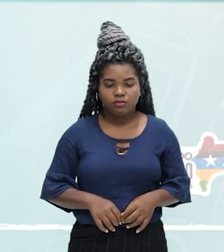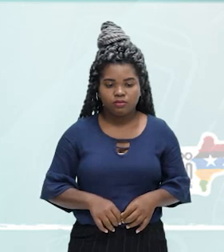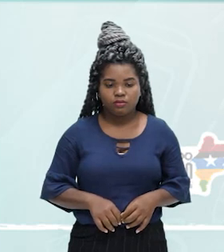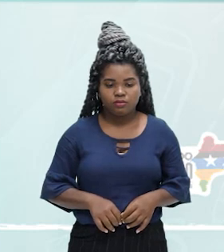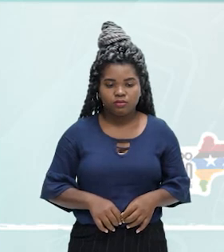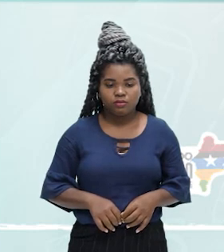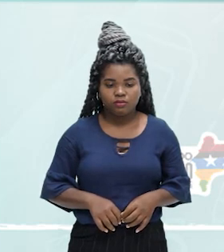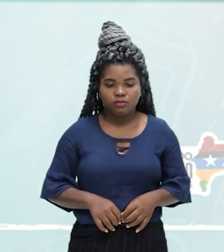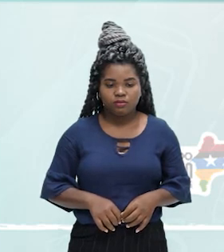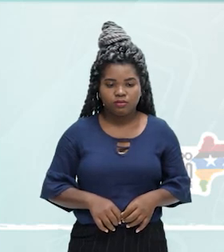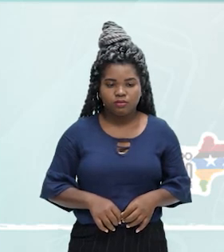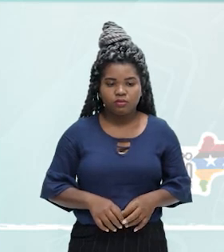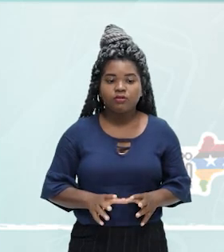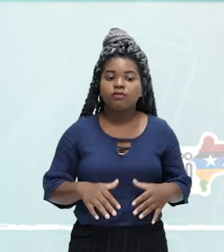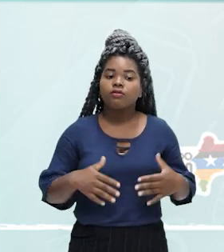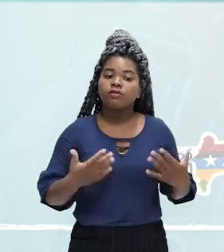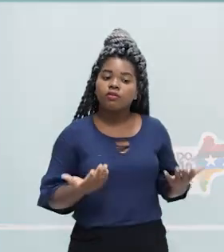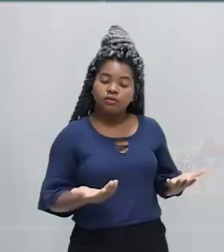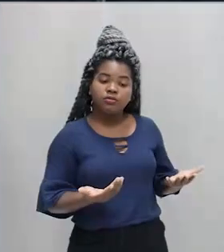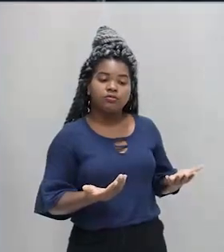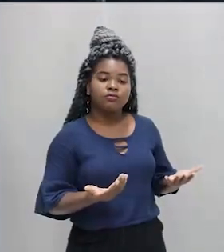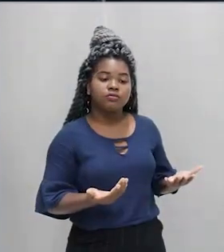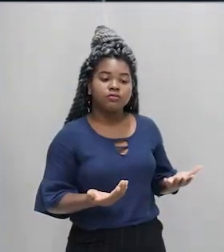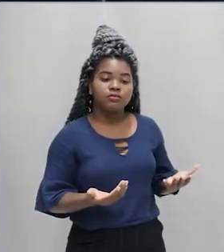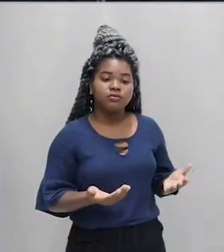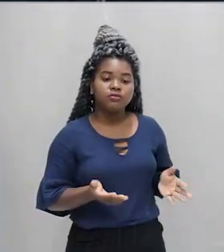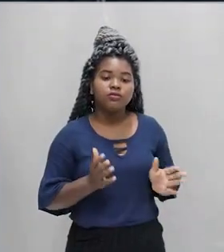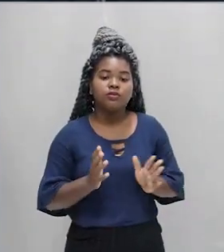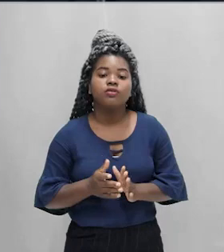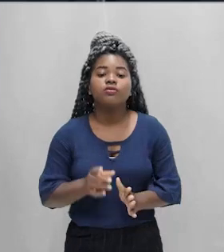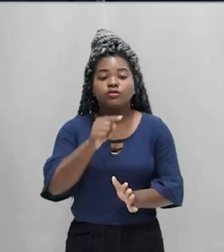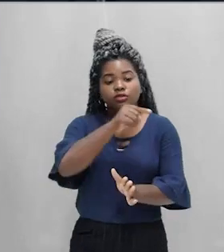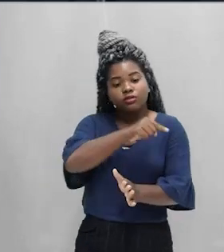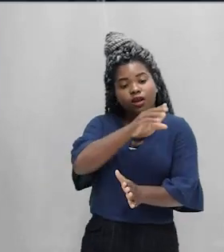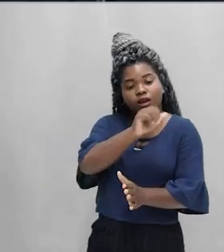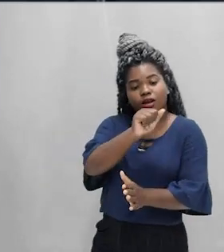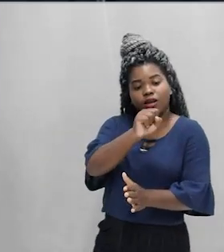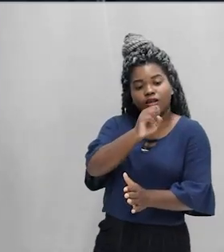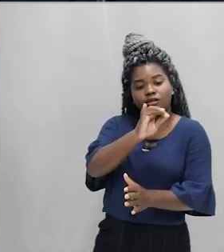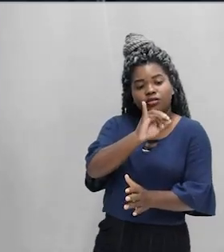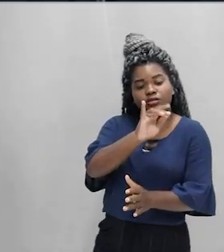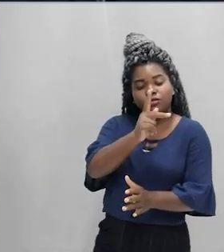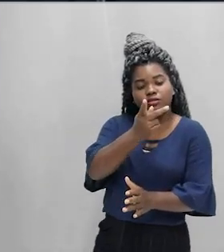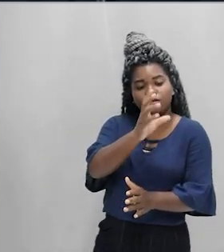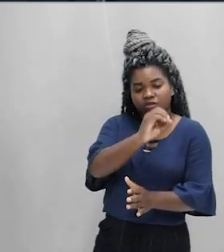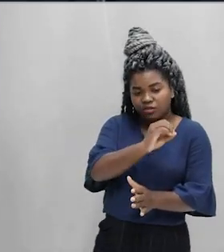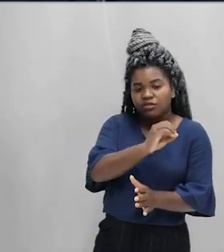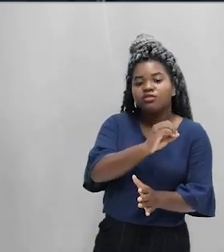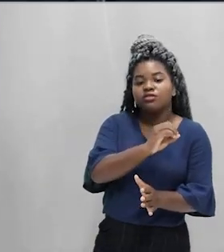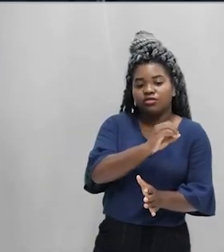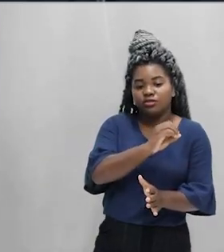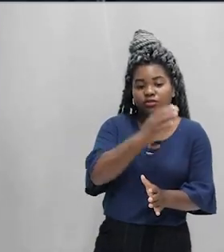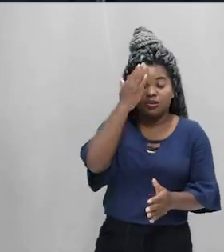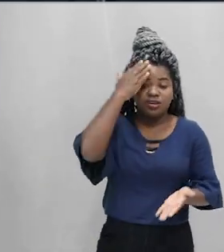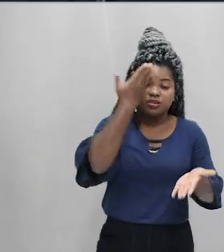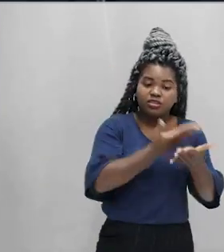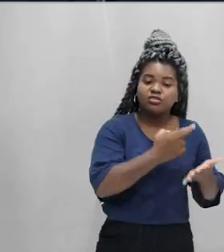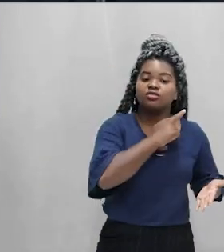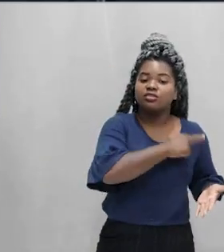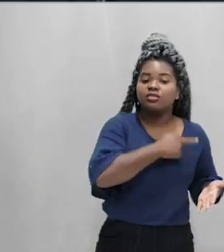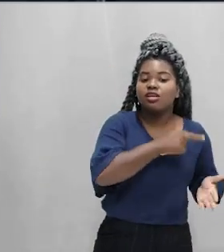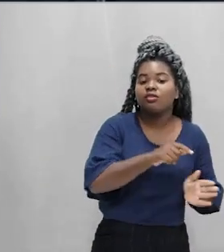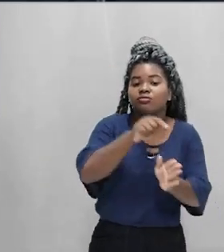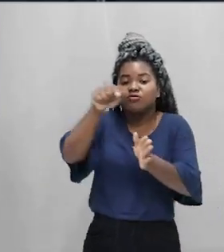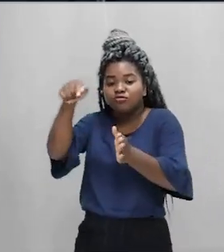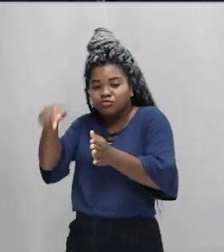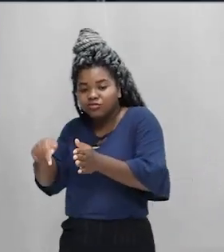Vieira de Castro. Então, o cenário é esse. De um lado, o Castilho, que era defensor do romantismo. Do outro